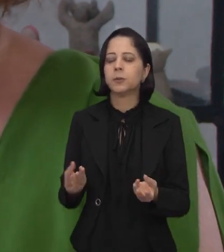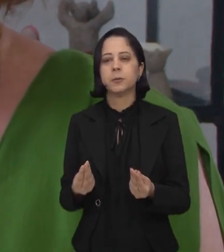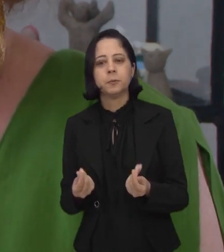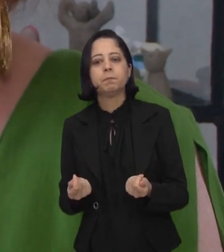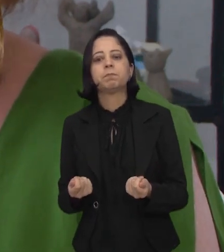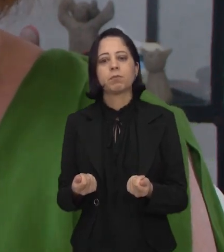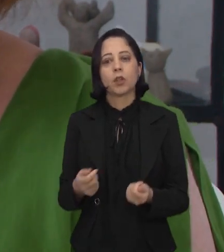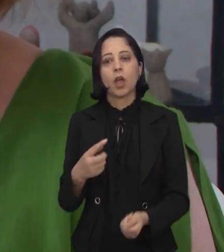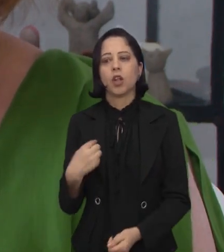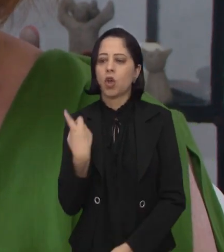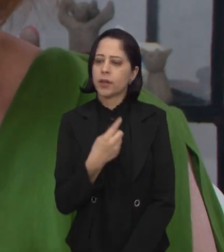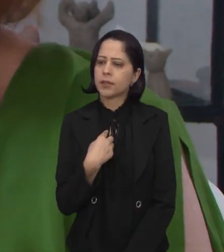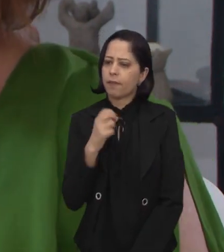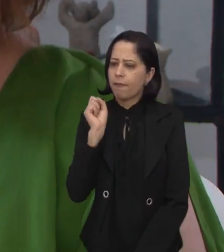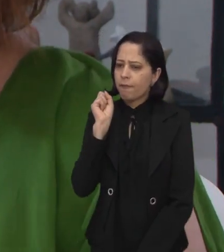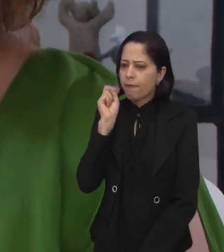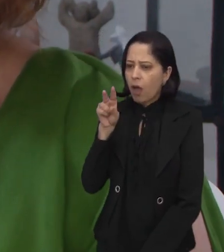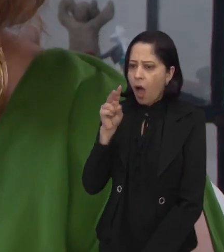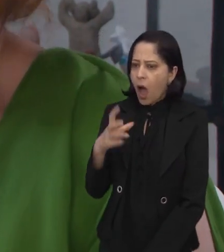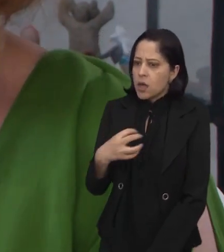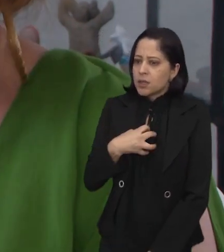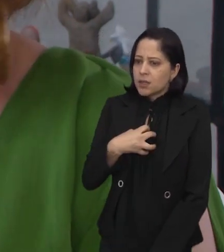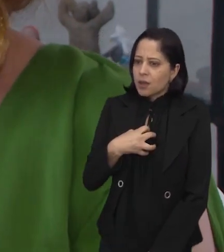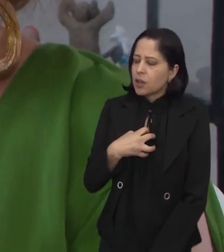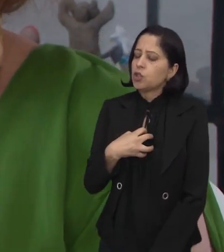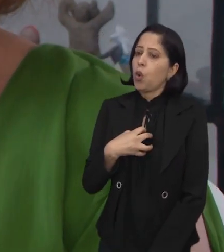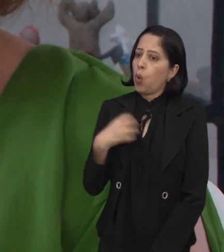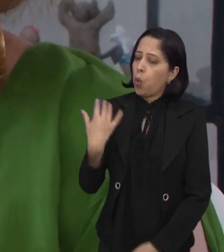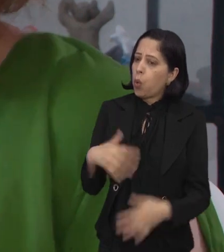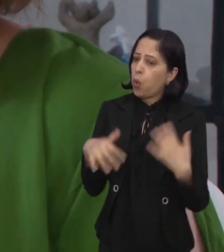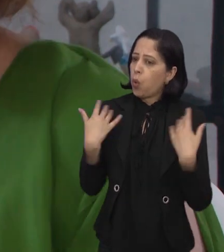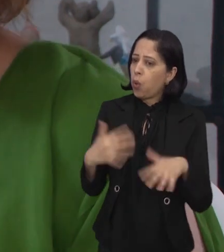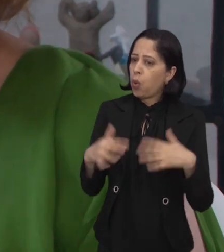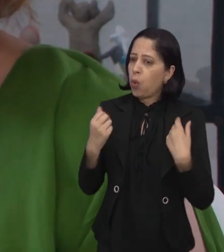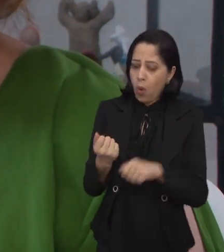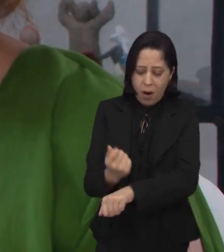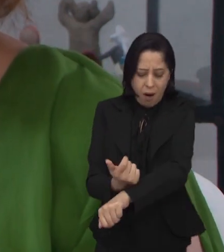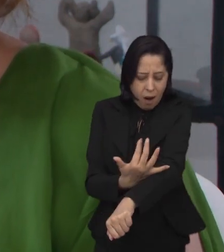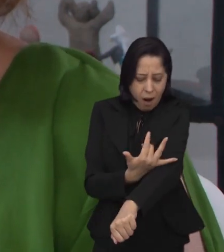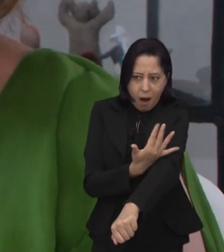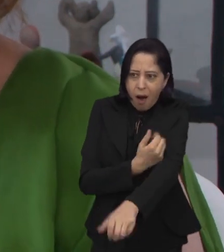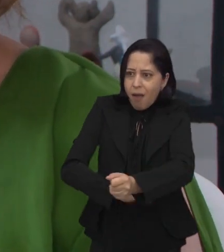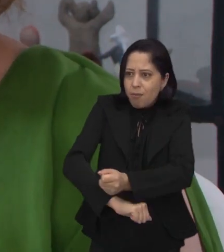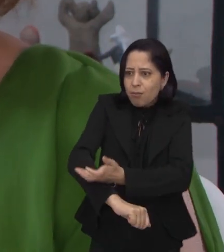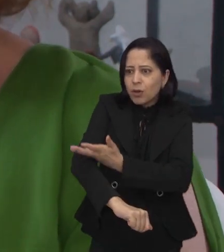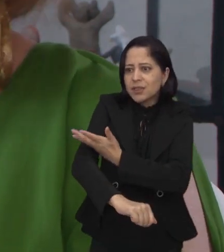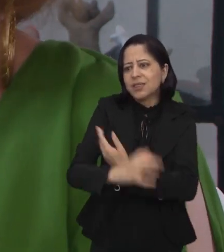promove esse encantamento, né? Toda a expressão dela, na figura dos